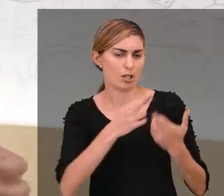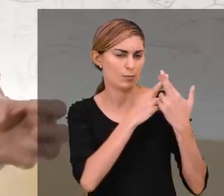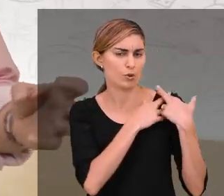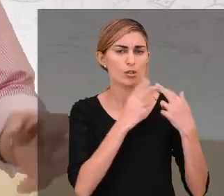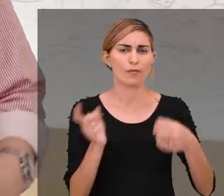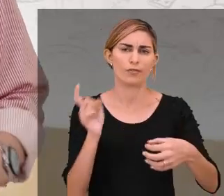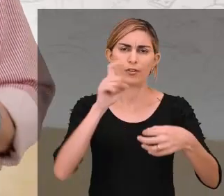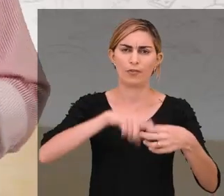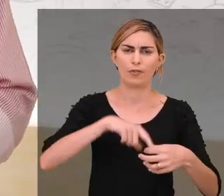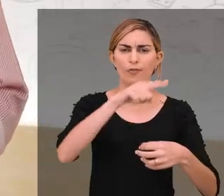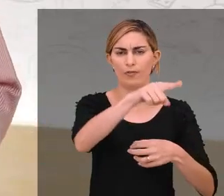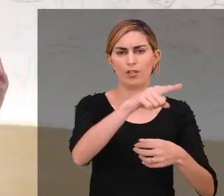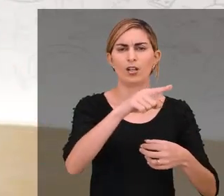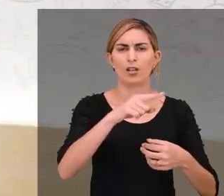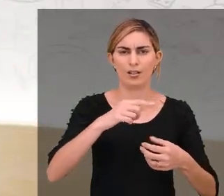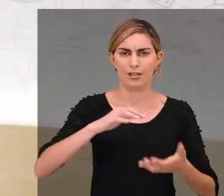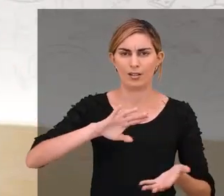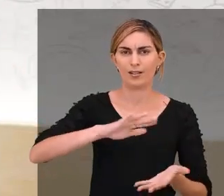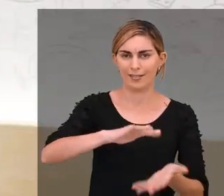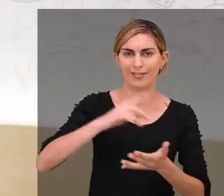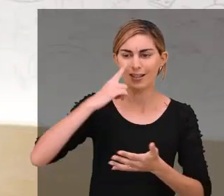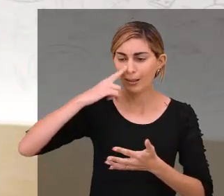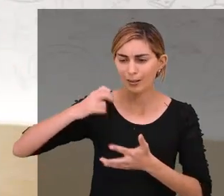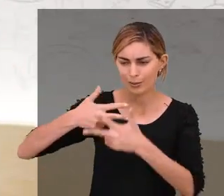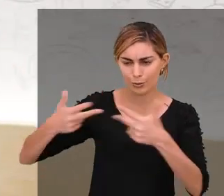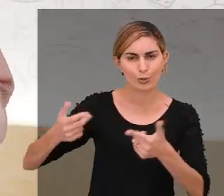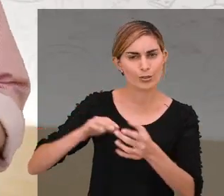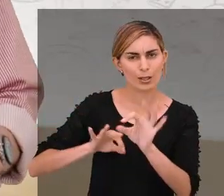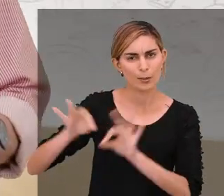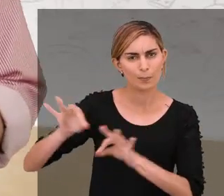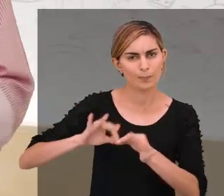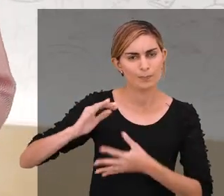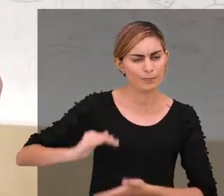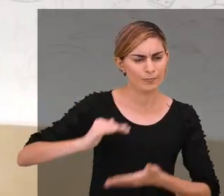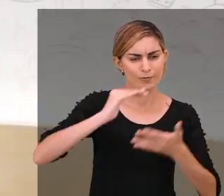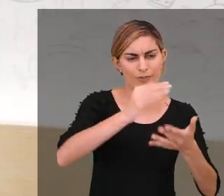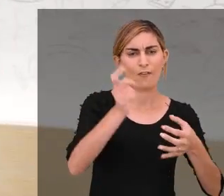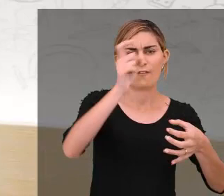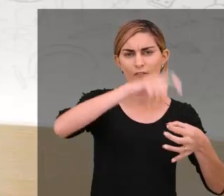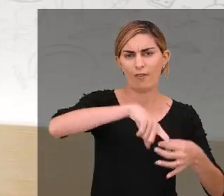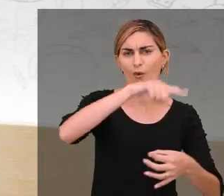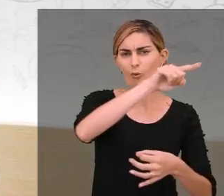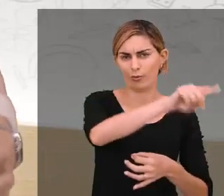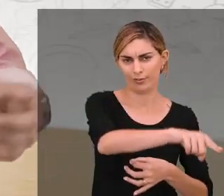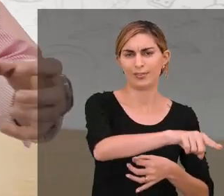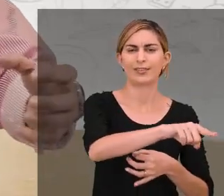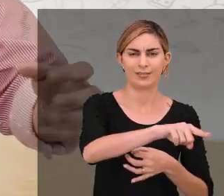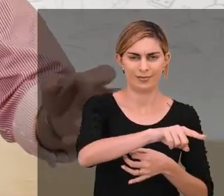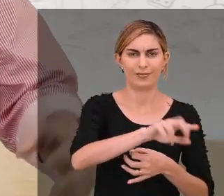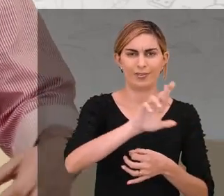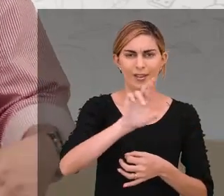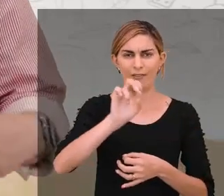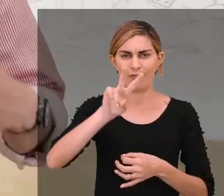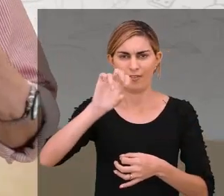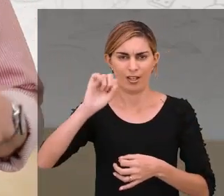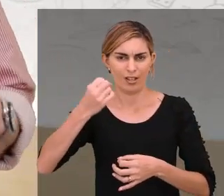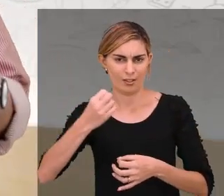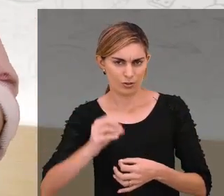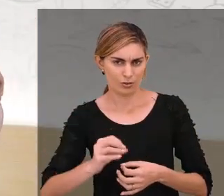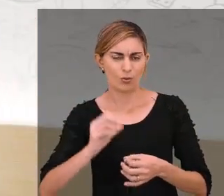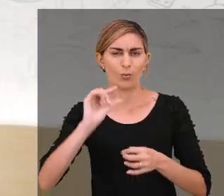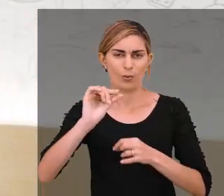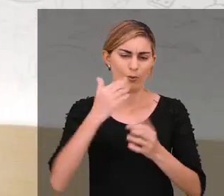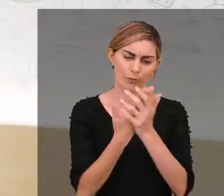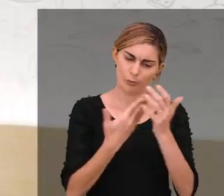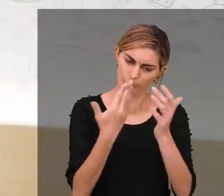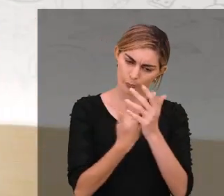processo produtivo parte desse descarte. Então, parte desse descarte volta pelos canais reversos, que estão sendo um pouco